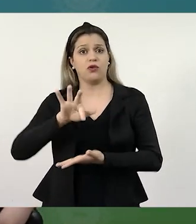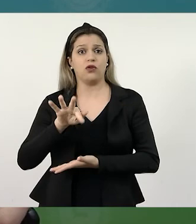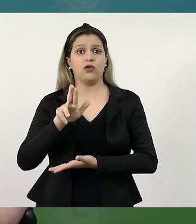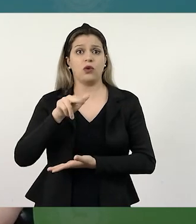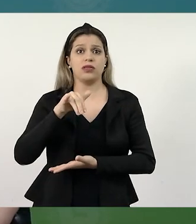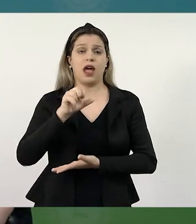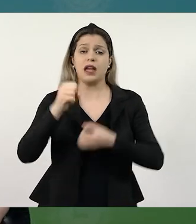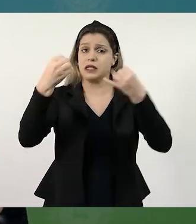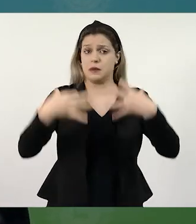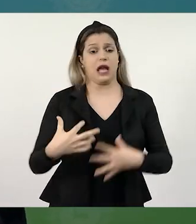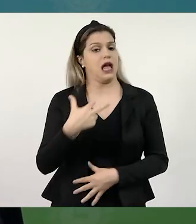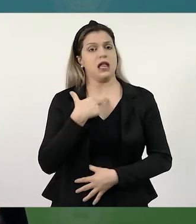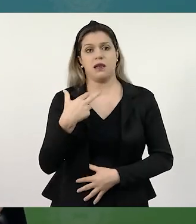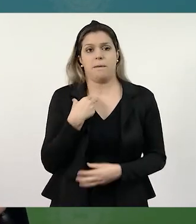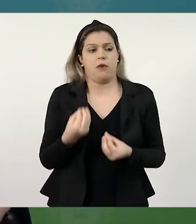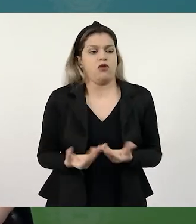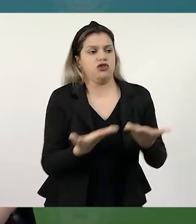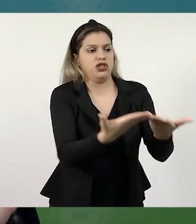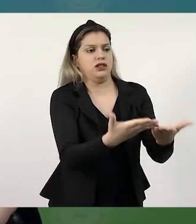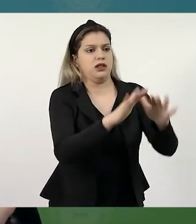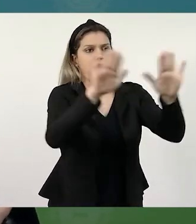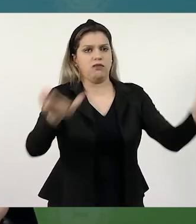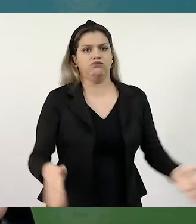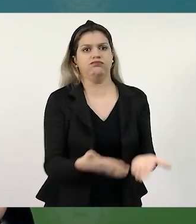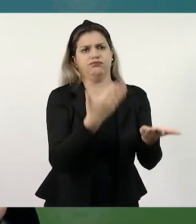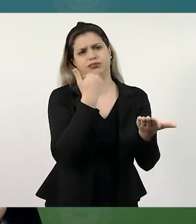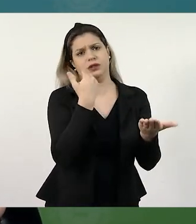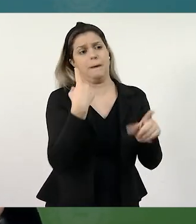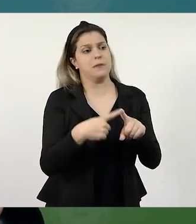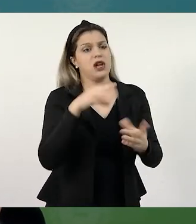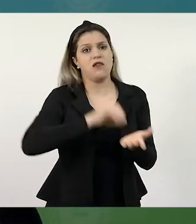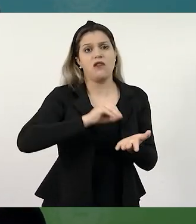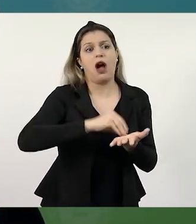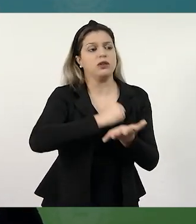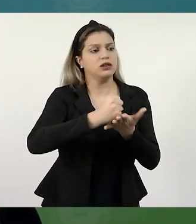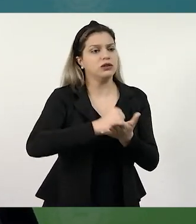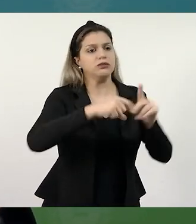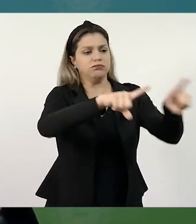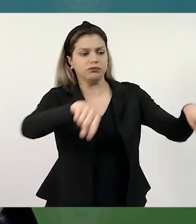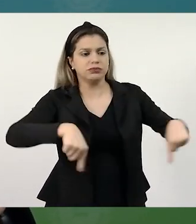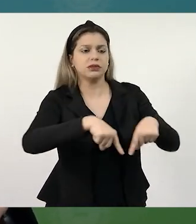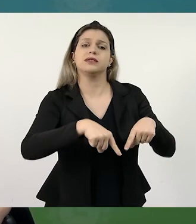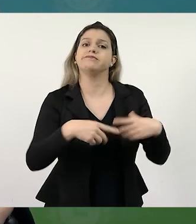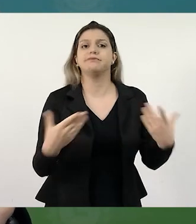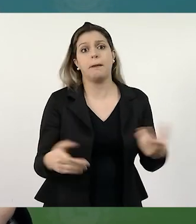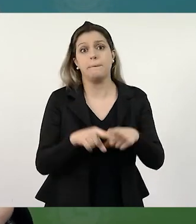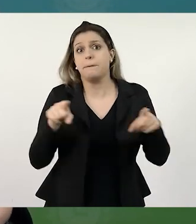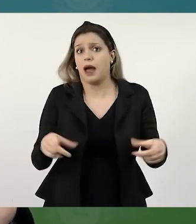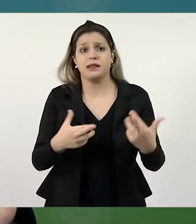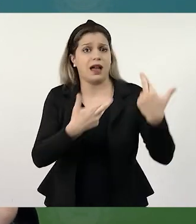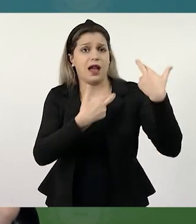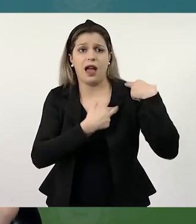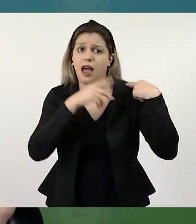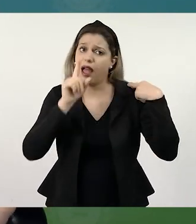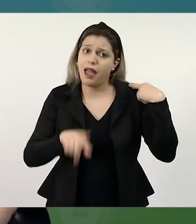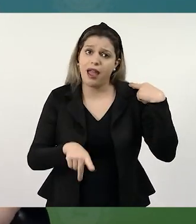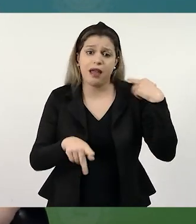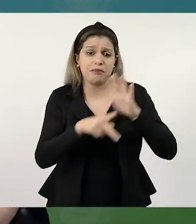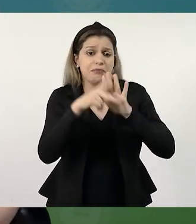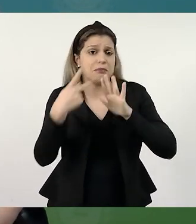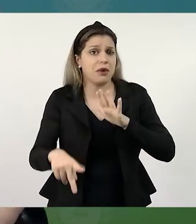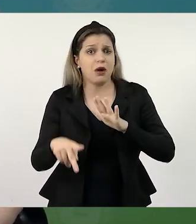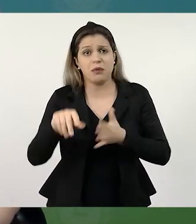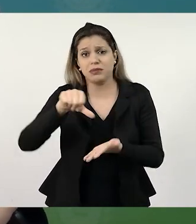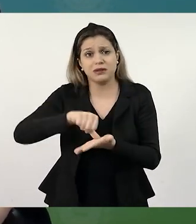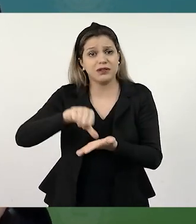a terra ainda não está demarcada. Ora, a responsabilidade para demarcar essas terras é da própria FUNAI e ela não